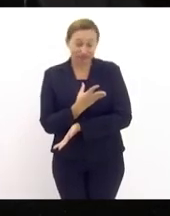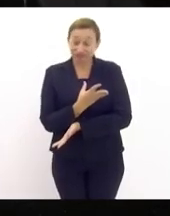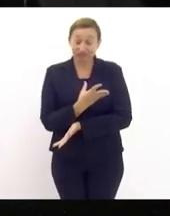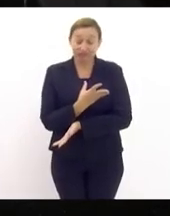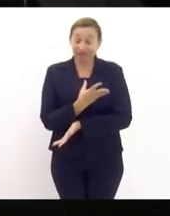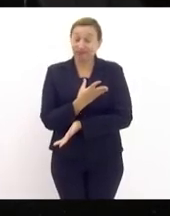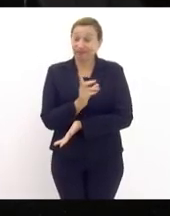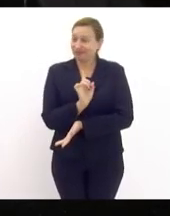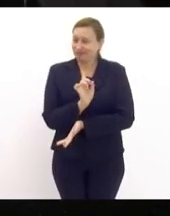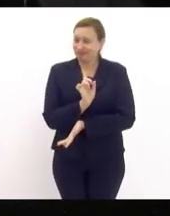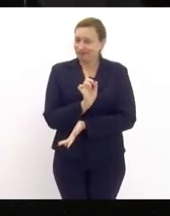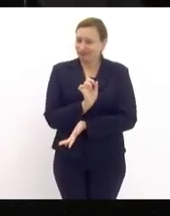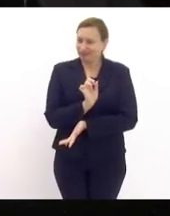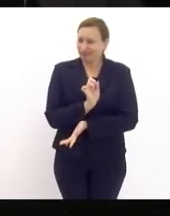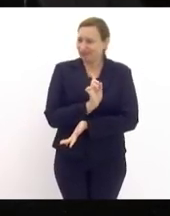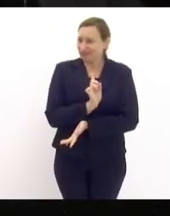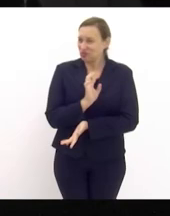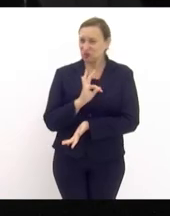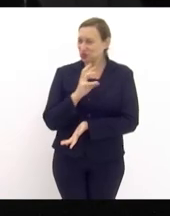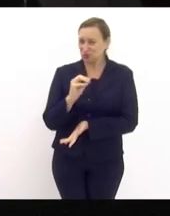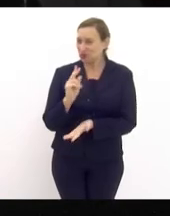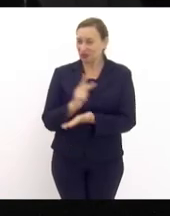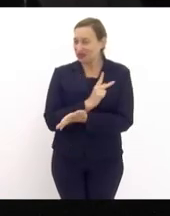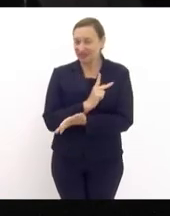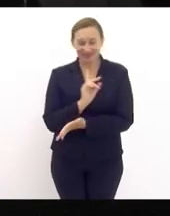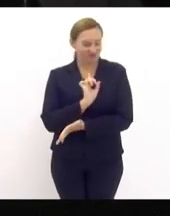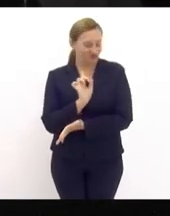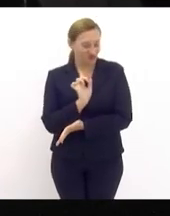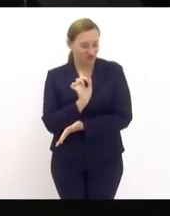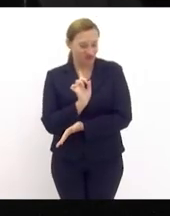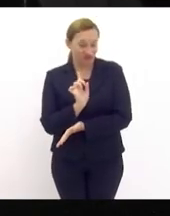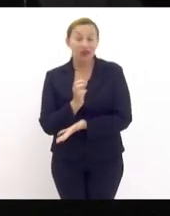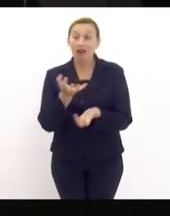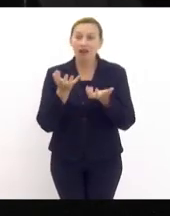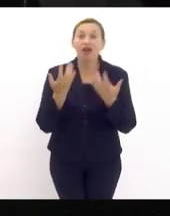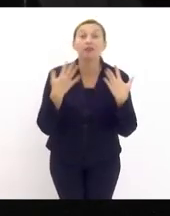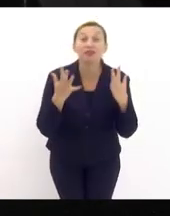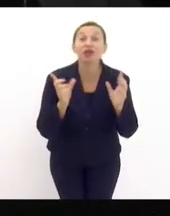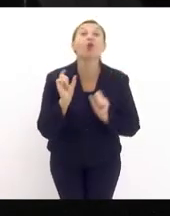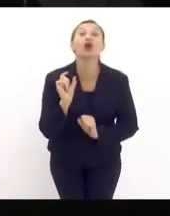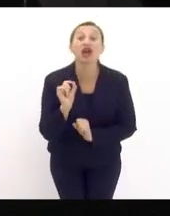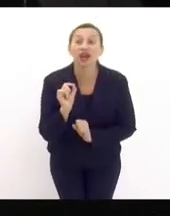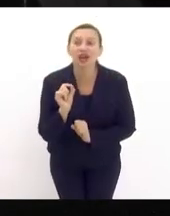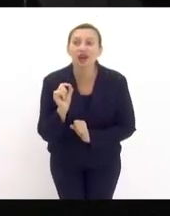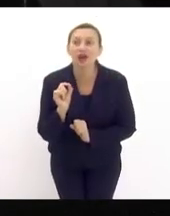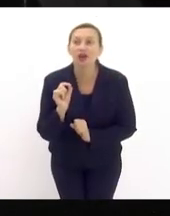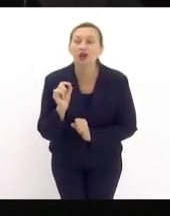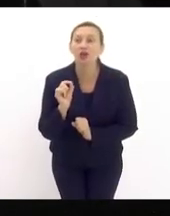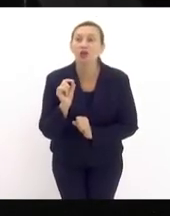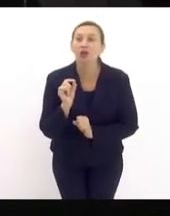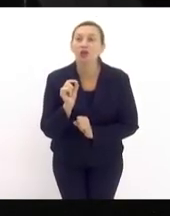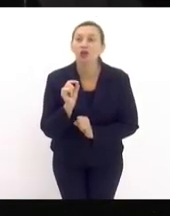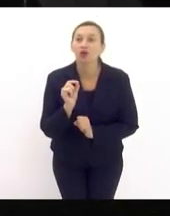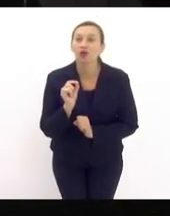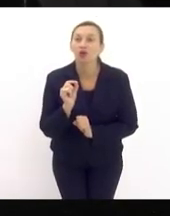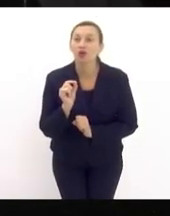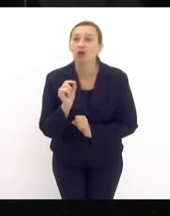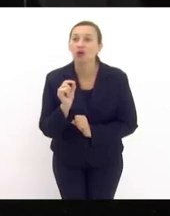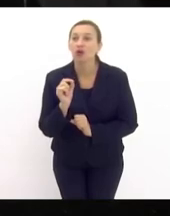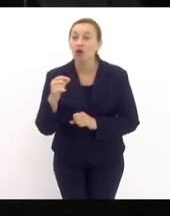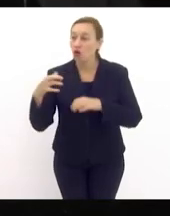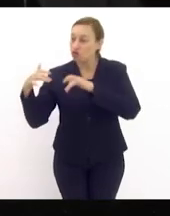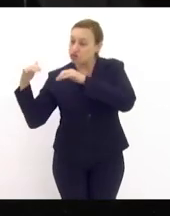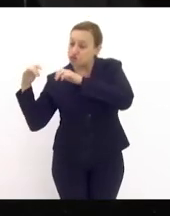para nós tudo isso que está acontecendo. Vocês querem comemorar o quê? O aumento da invasão do MST,